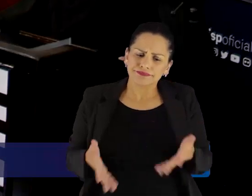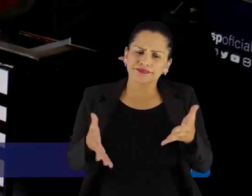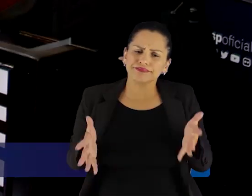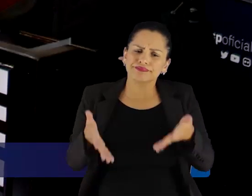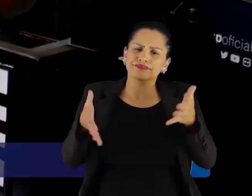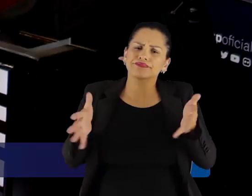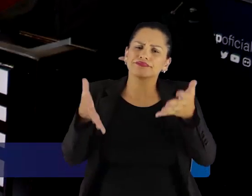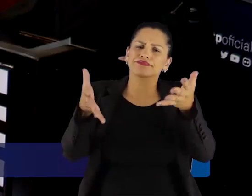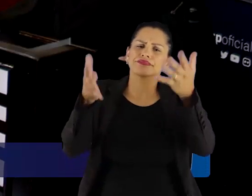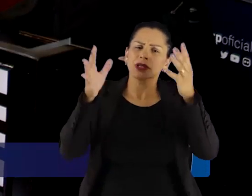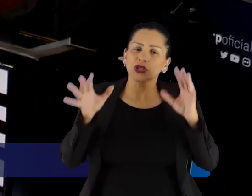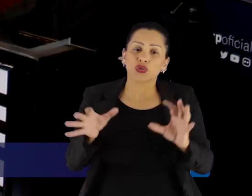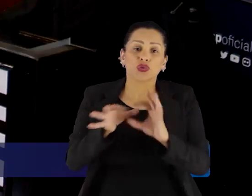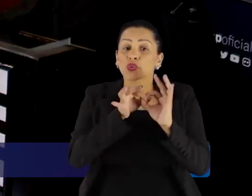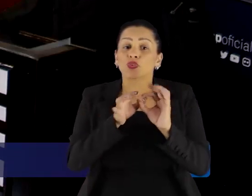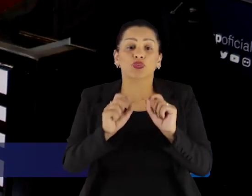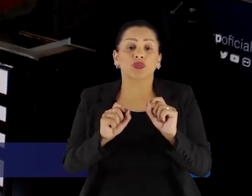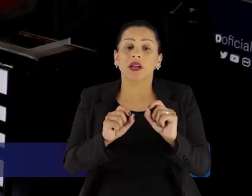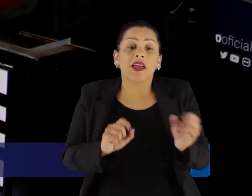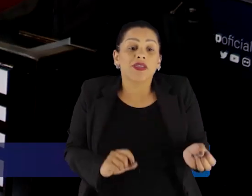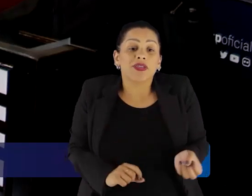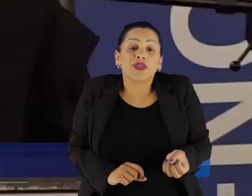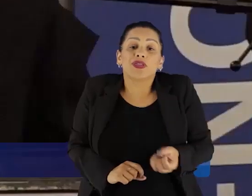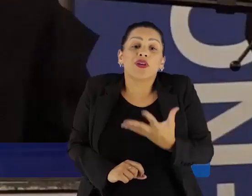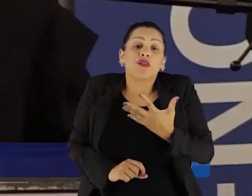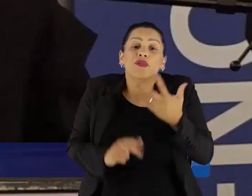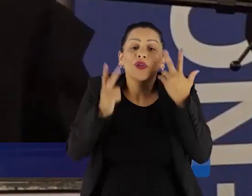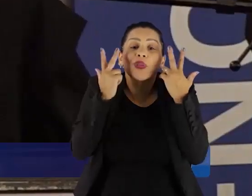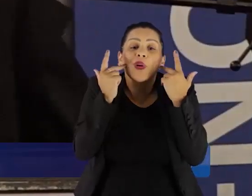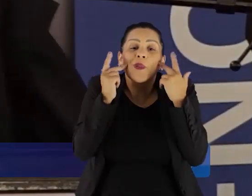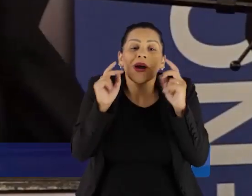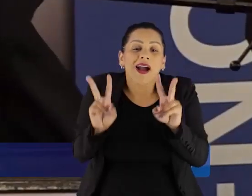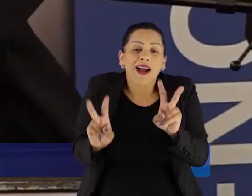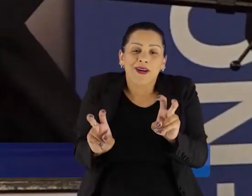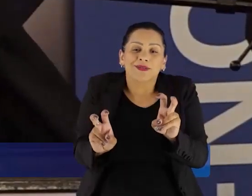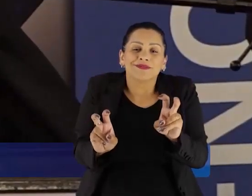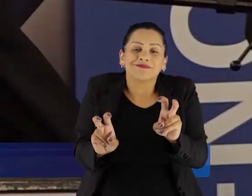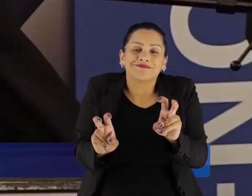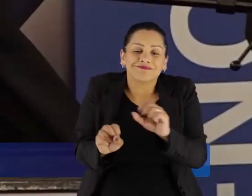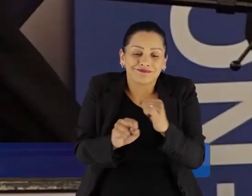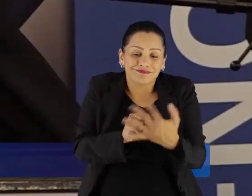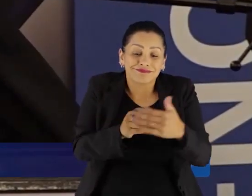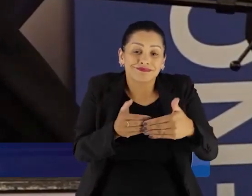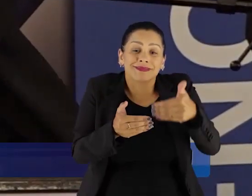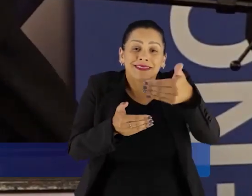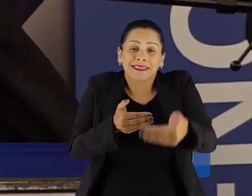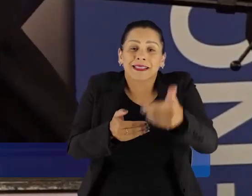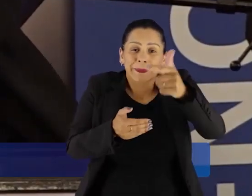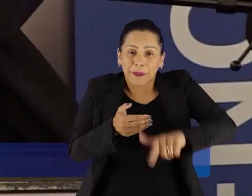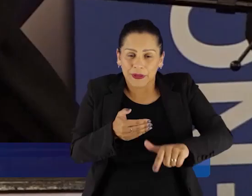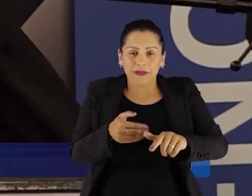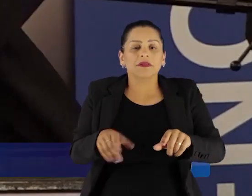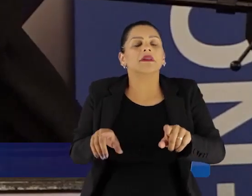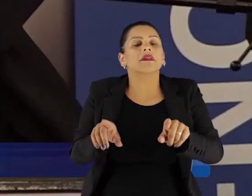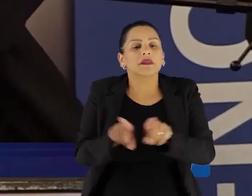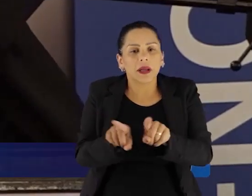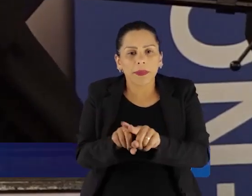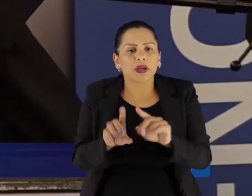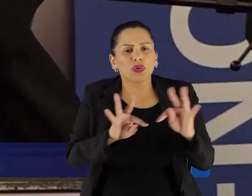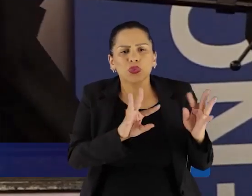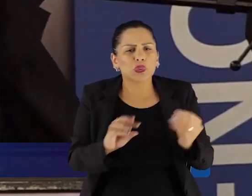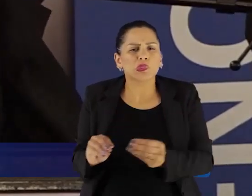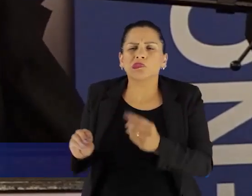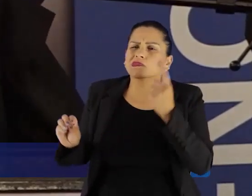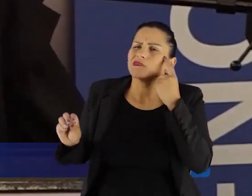esse novo normal de depois da pandemia e que todas as considerações a respeito de